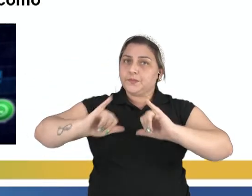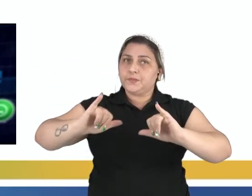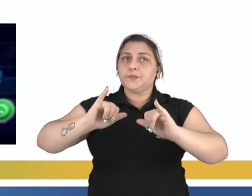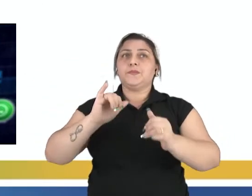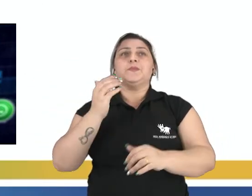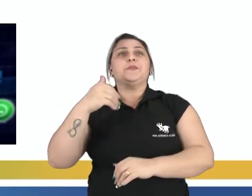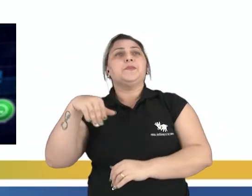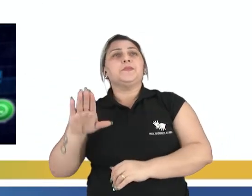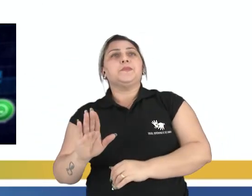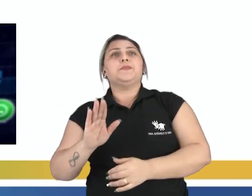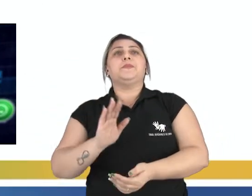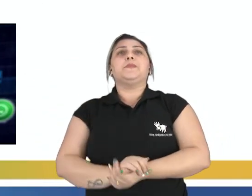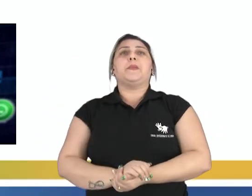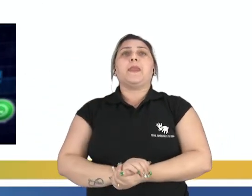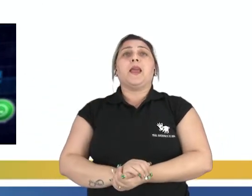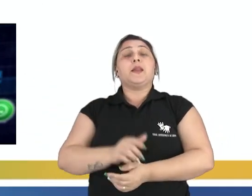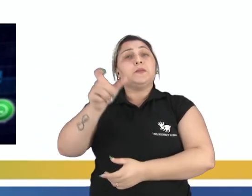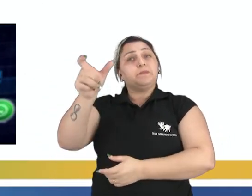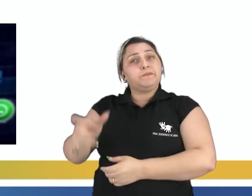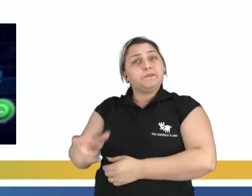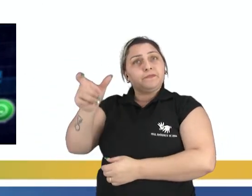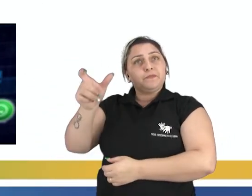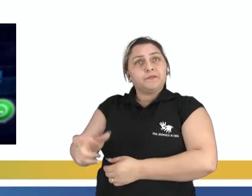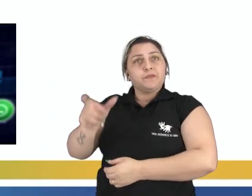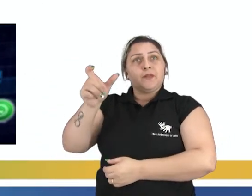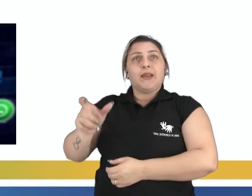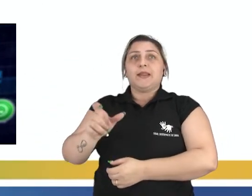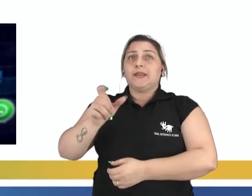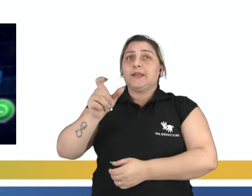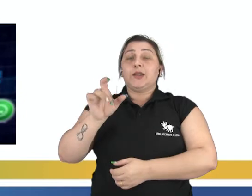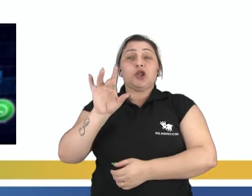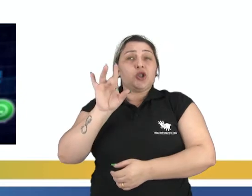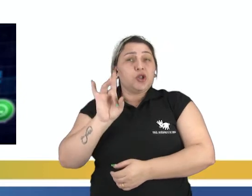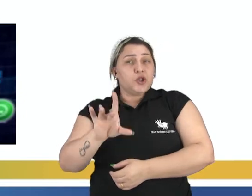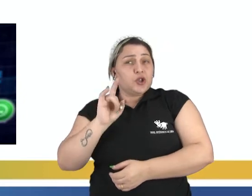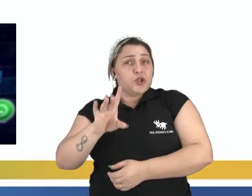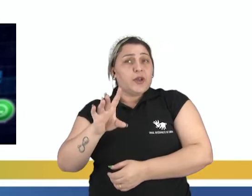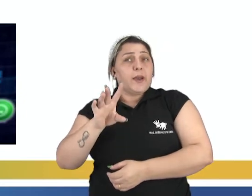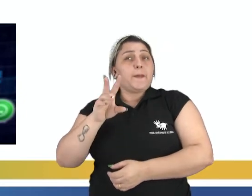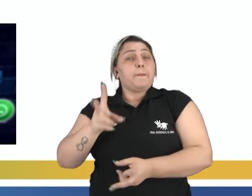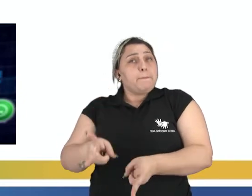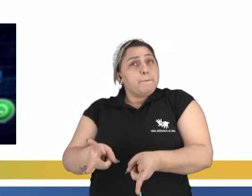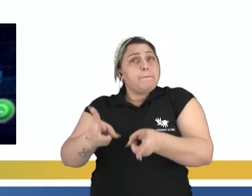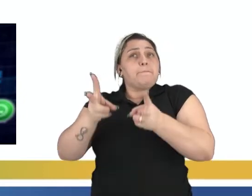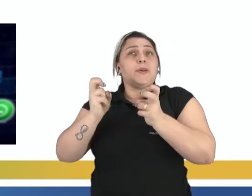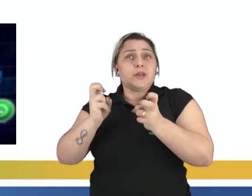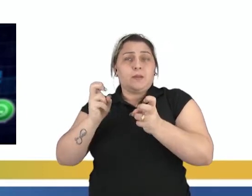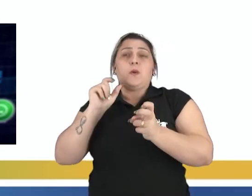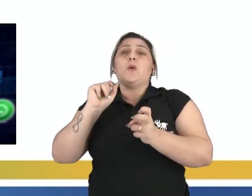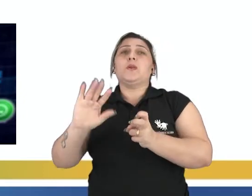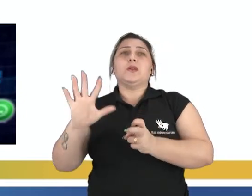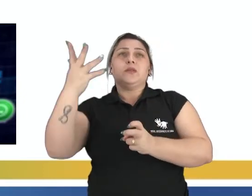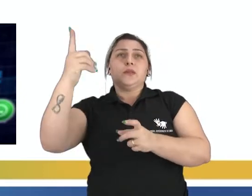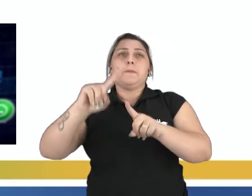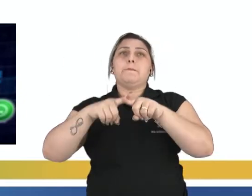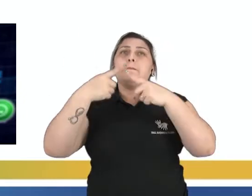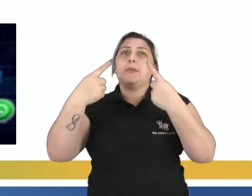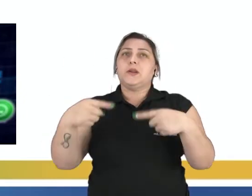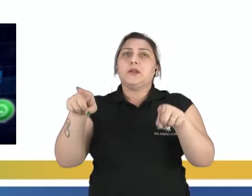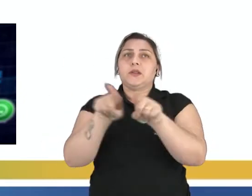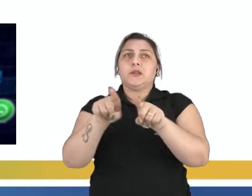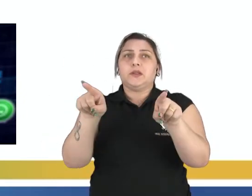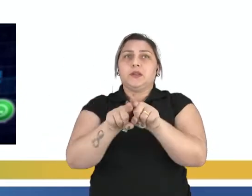Que mais? Nós temos boa parte dos usuários não só já se deu conta dessa realidade, como